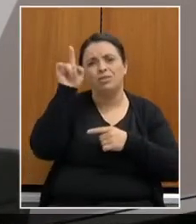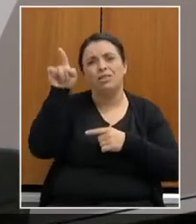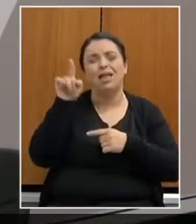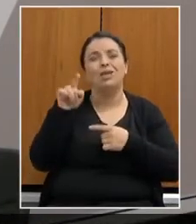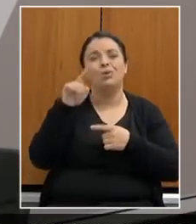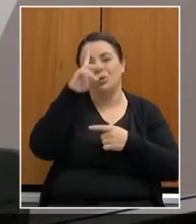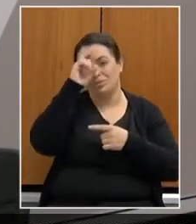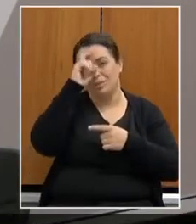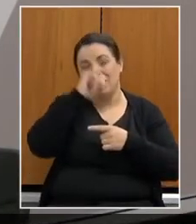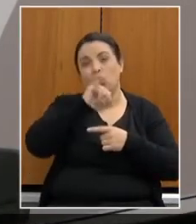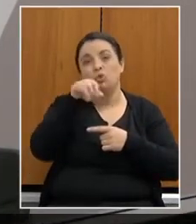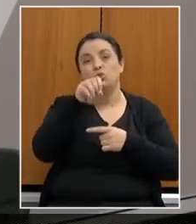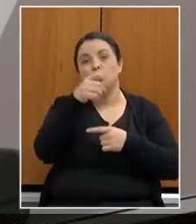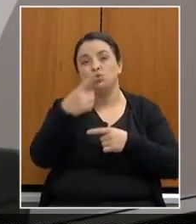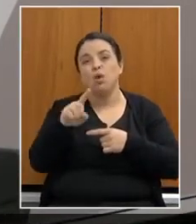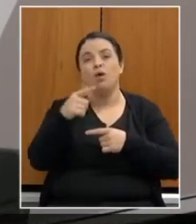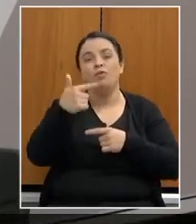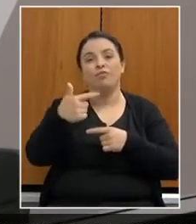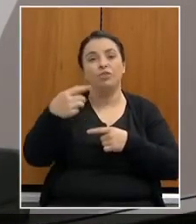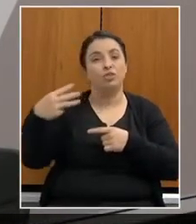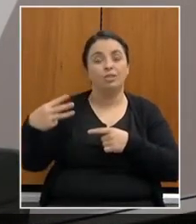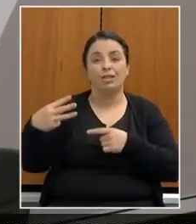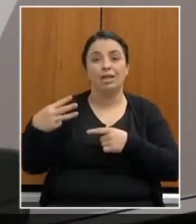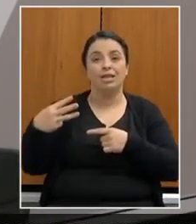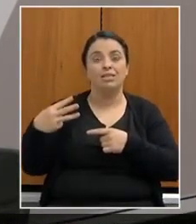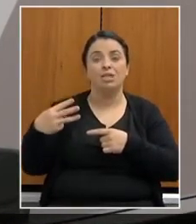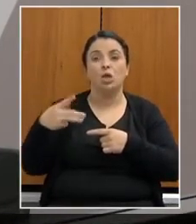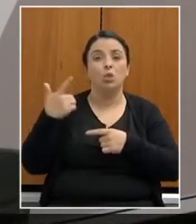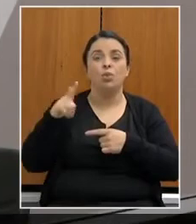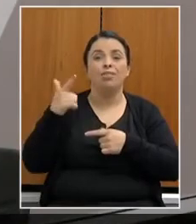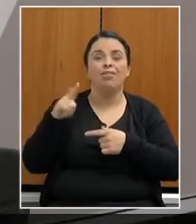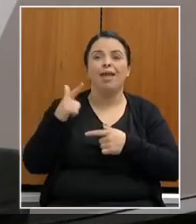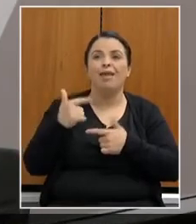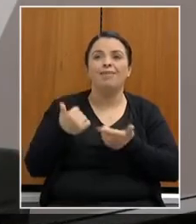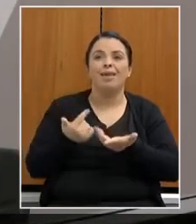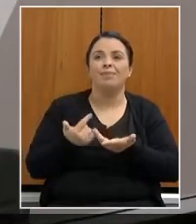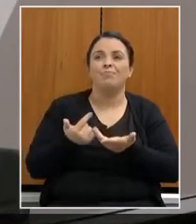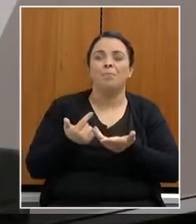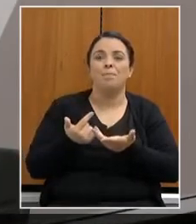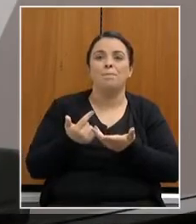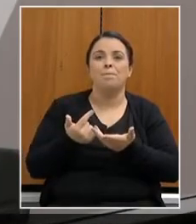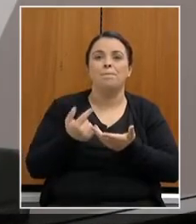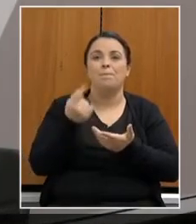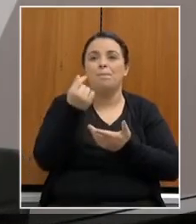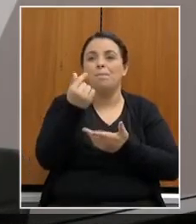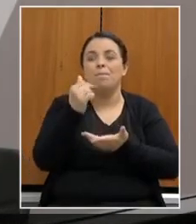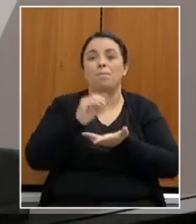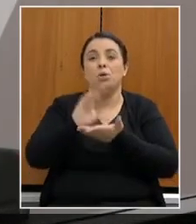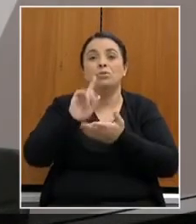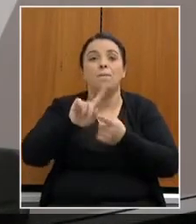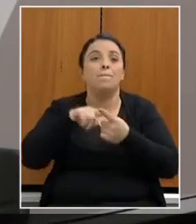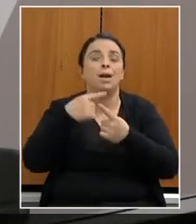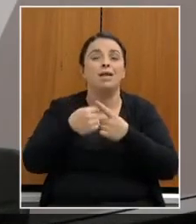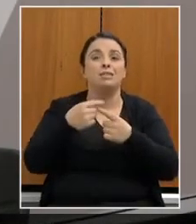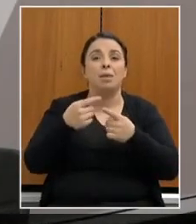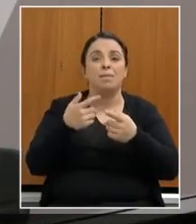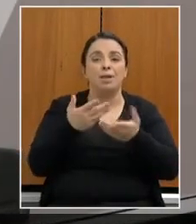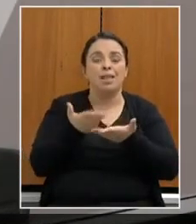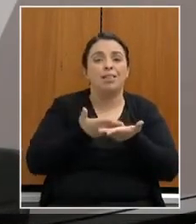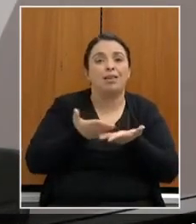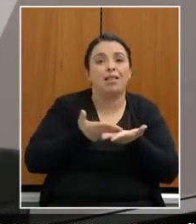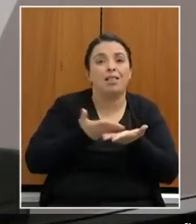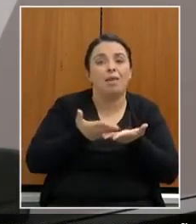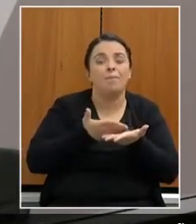pago gratificações para a COVID-19 então como que está realmente a situação desses funcionários